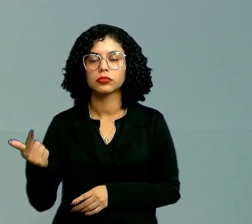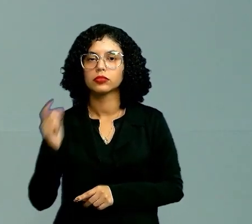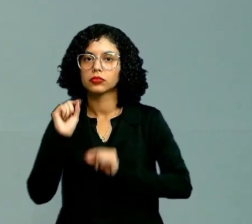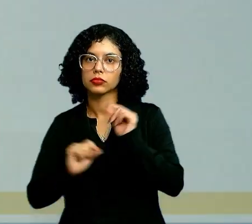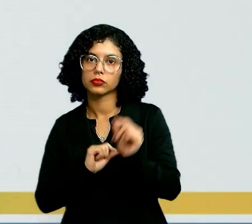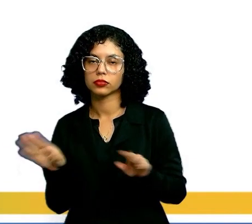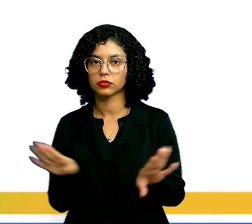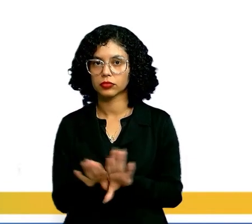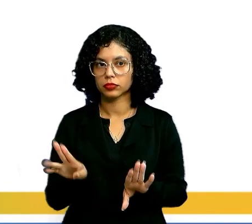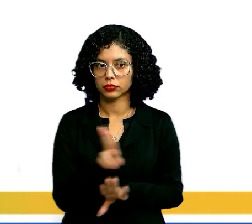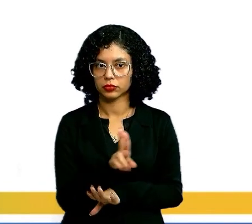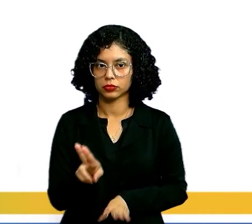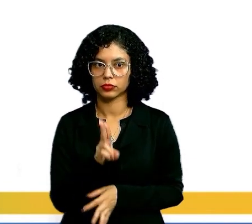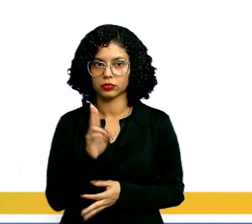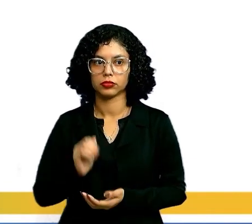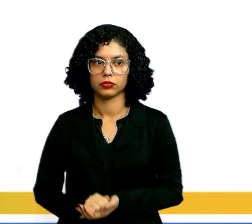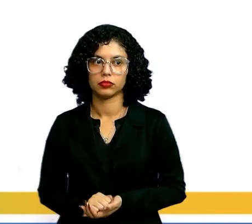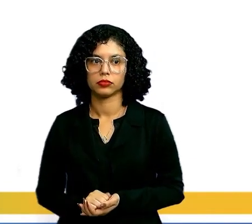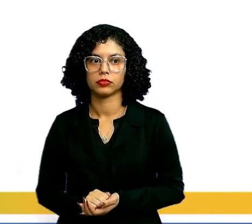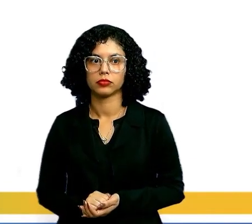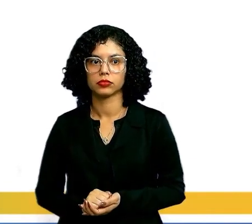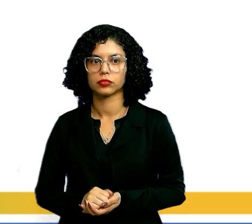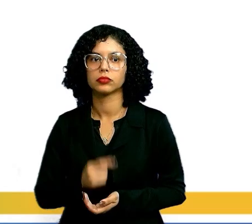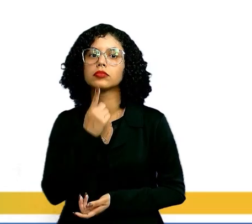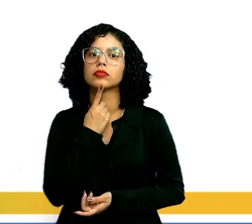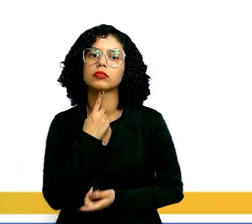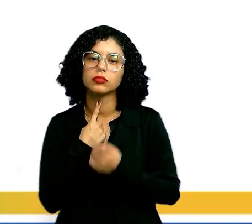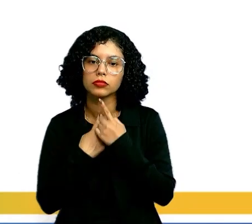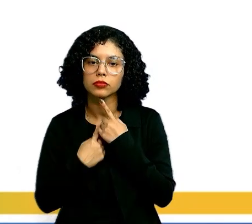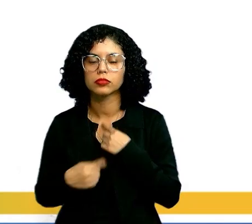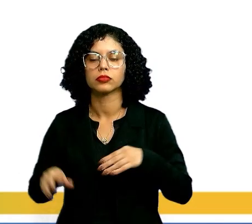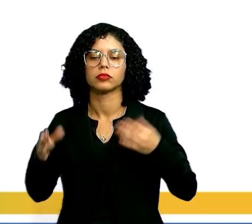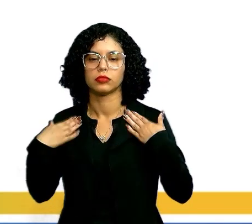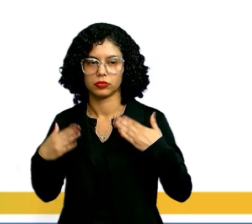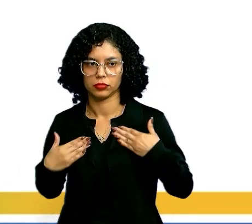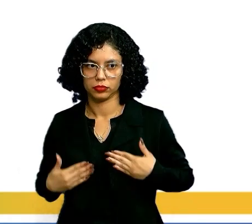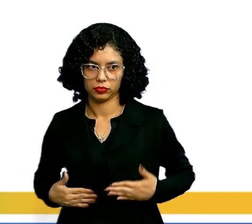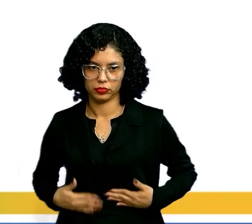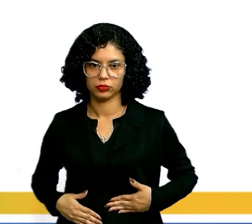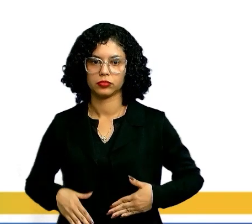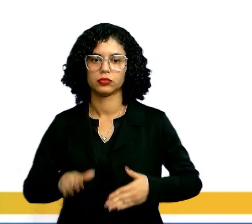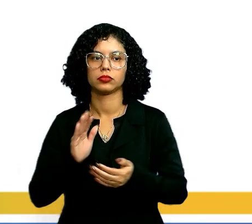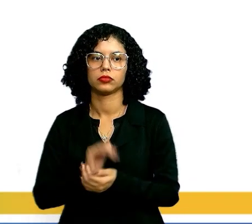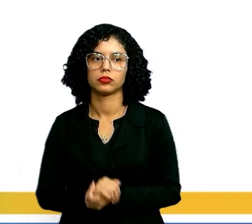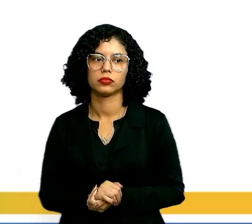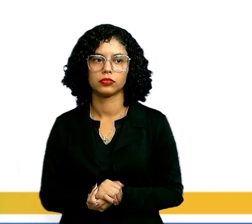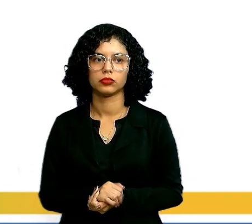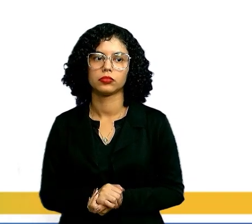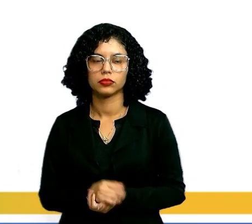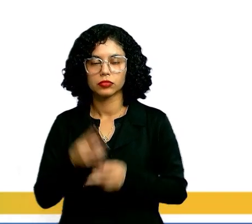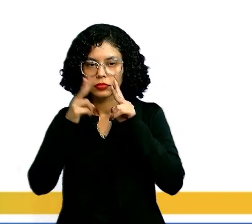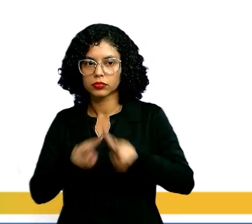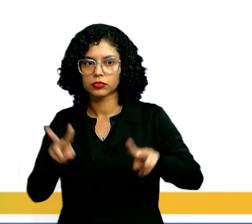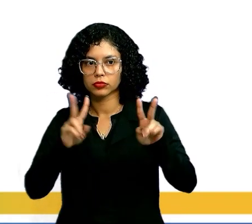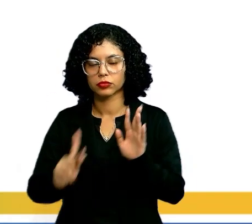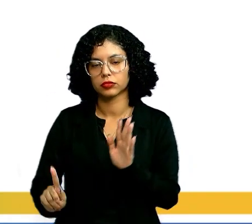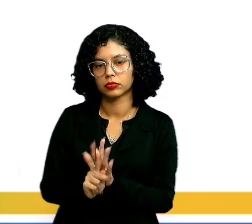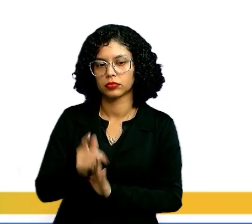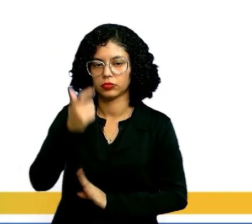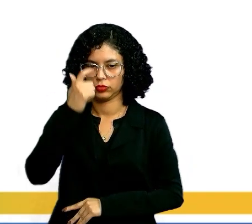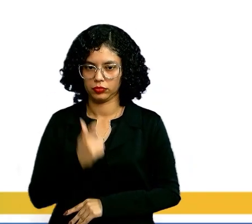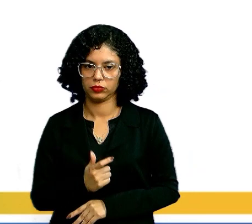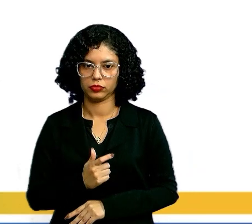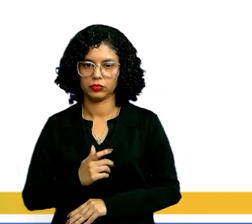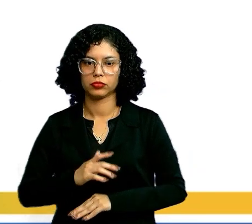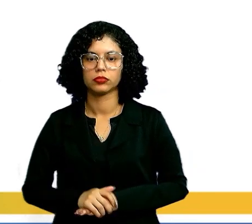que ele também chamava de apetitiva responsável pelos desejos do corpo visando a nutrição